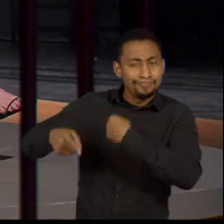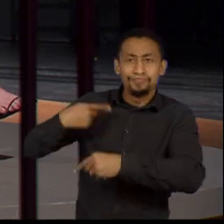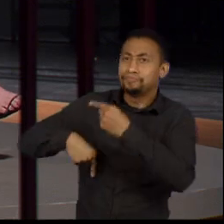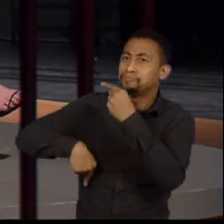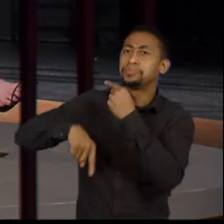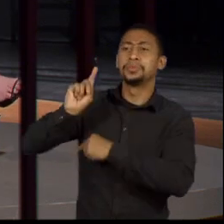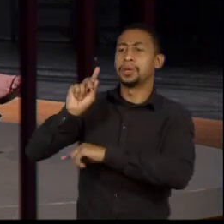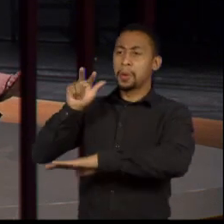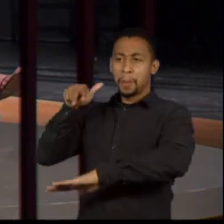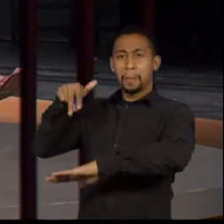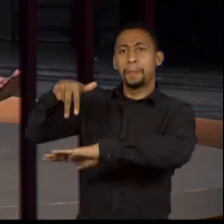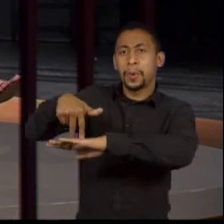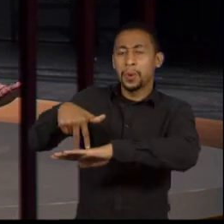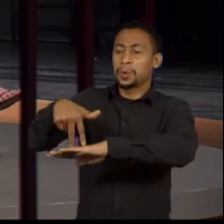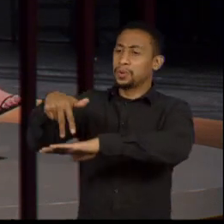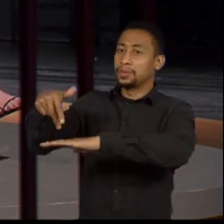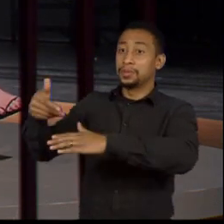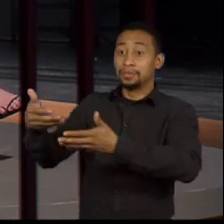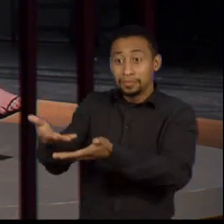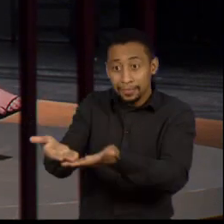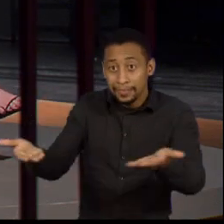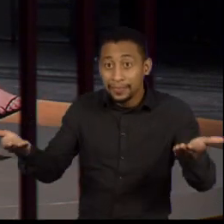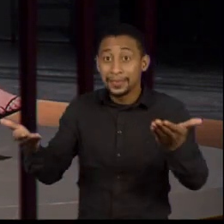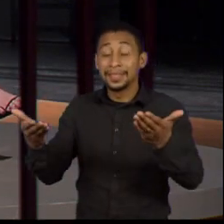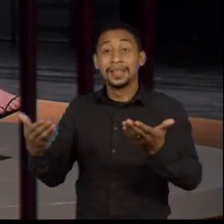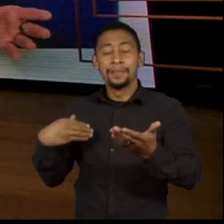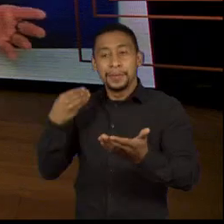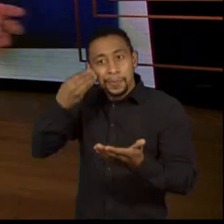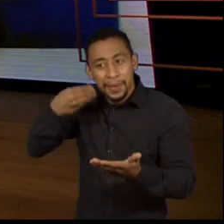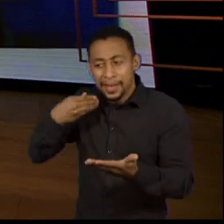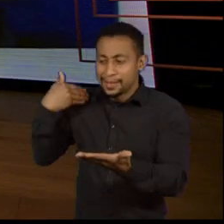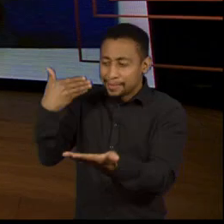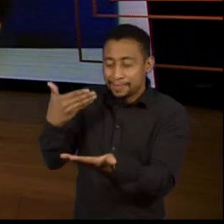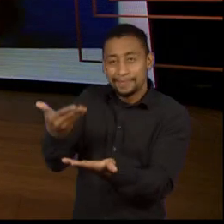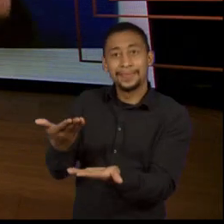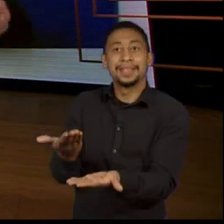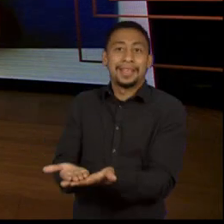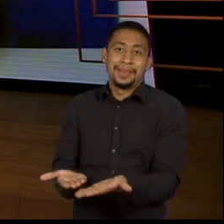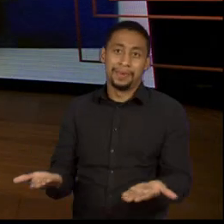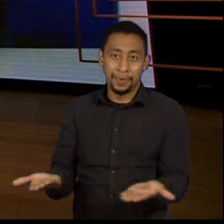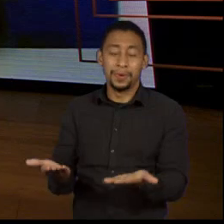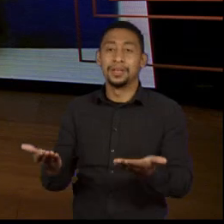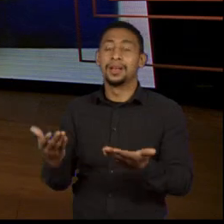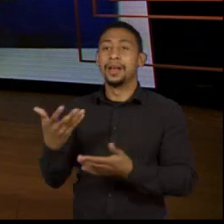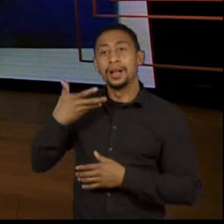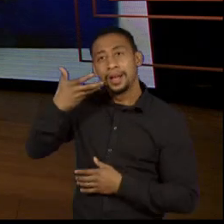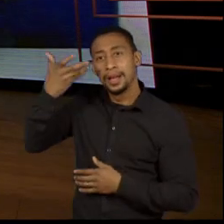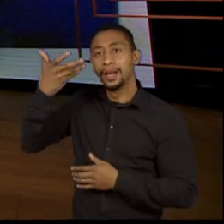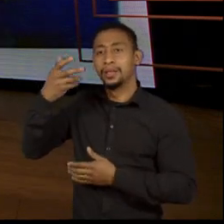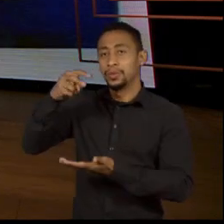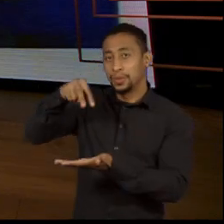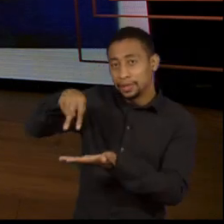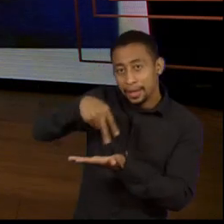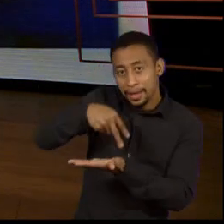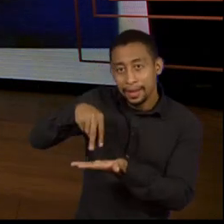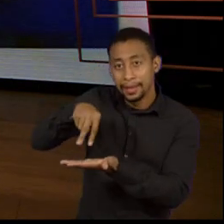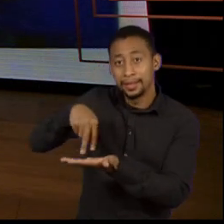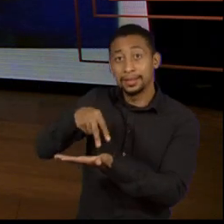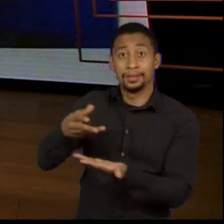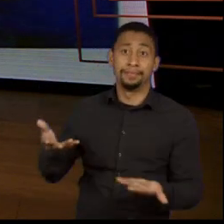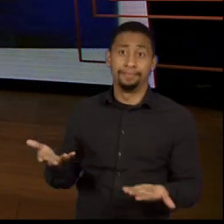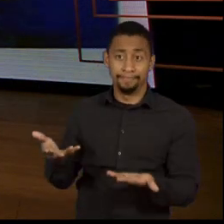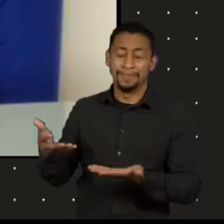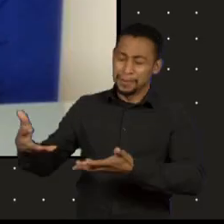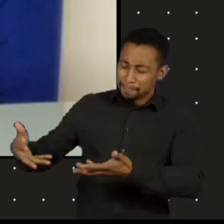cena a toda a minha escola, né, toda a minha experiência, né, que do canto, da dança,